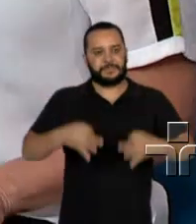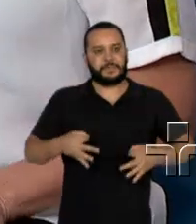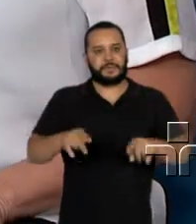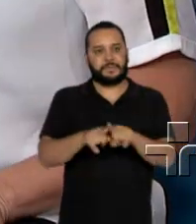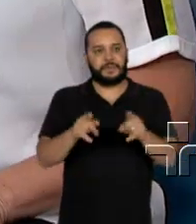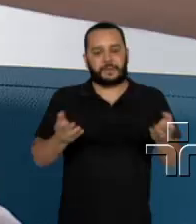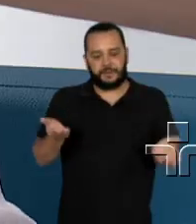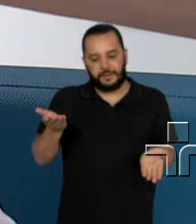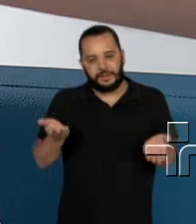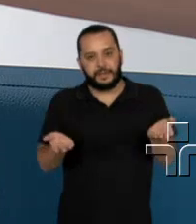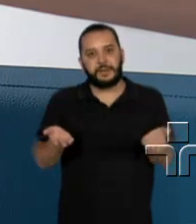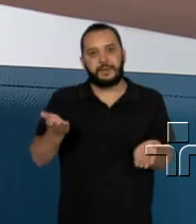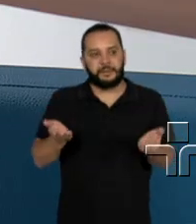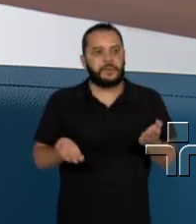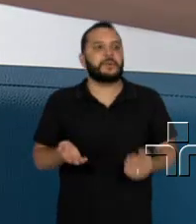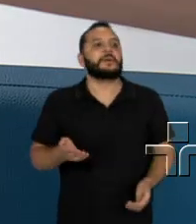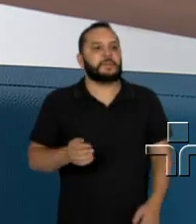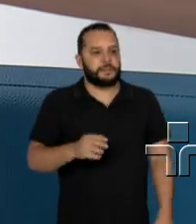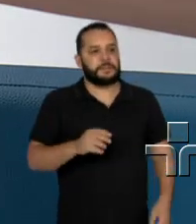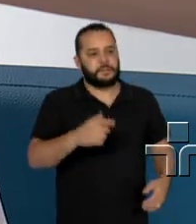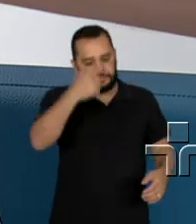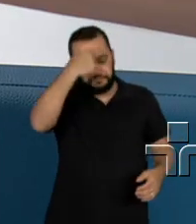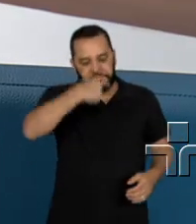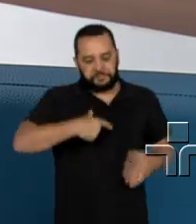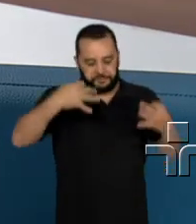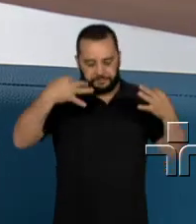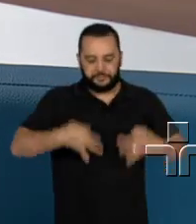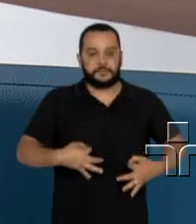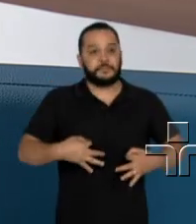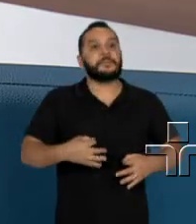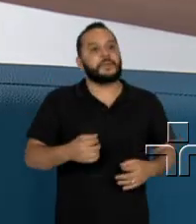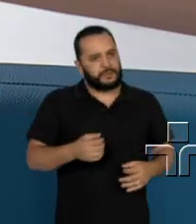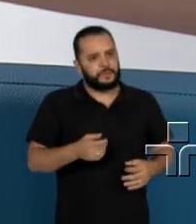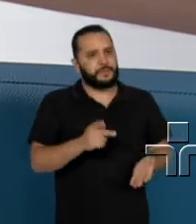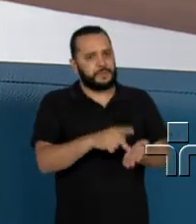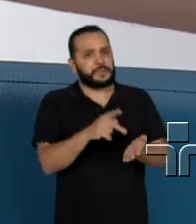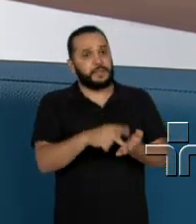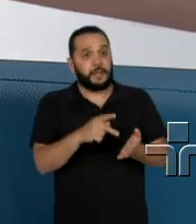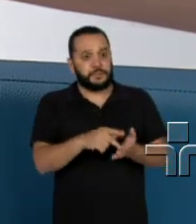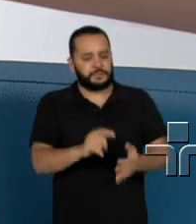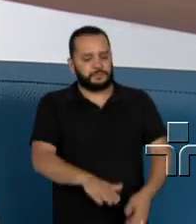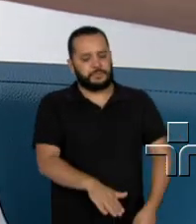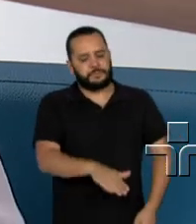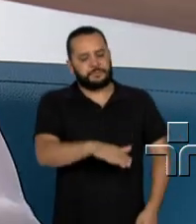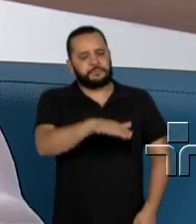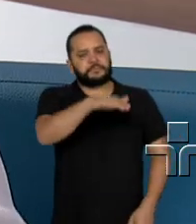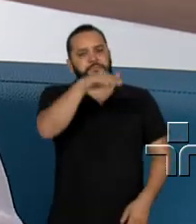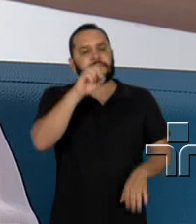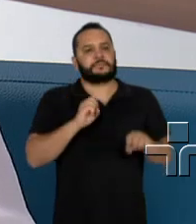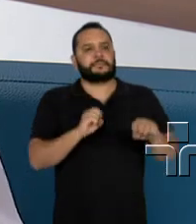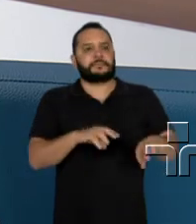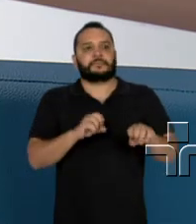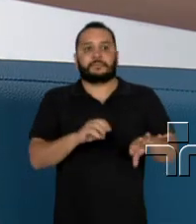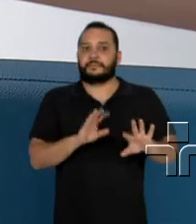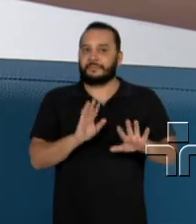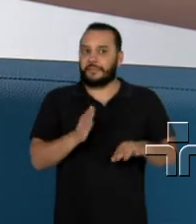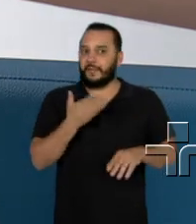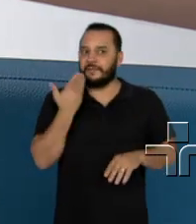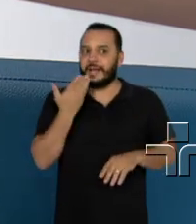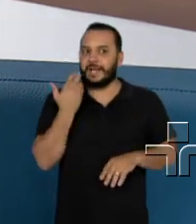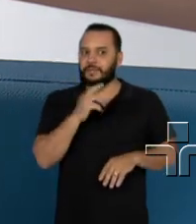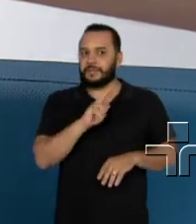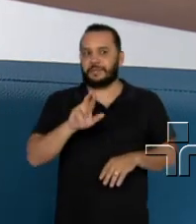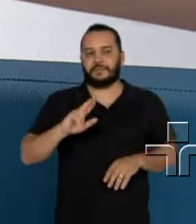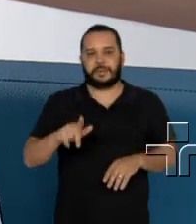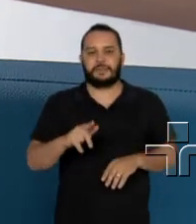é bastante porque desde pequenininha a gente já começa a trabalhar isso e só que não é tão fácil um